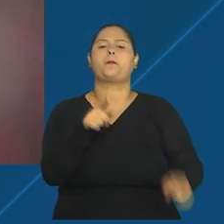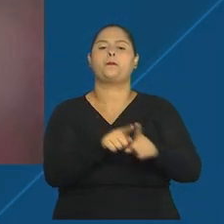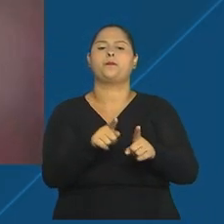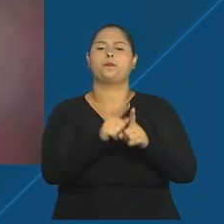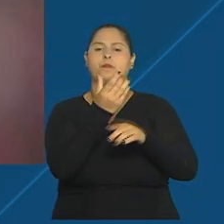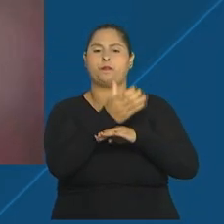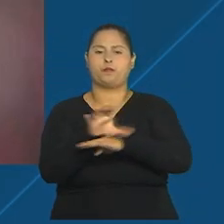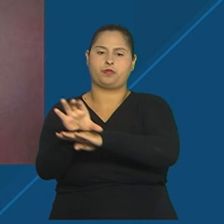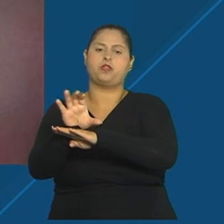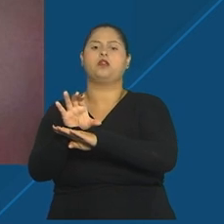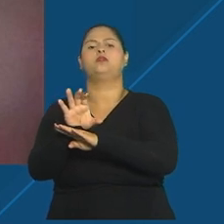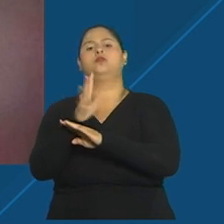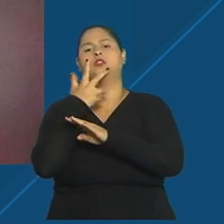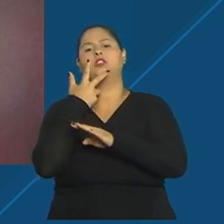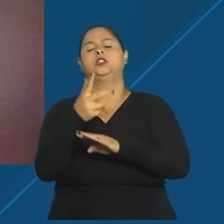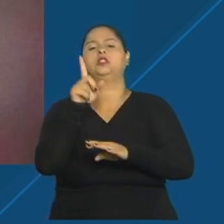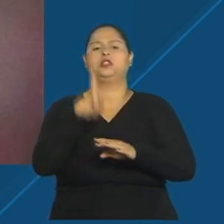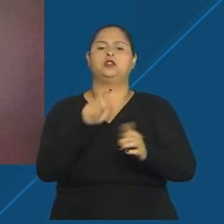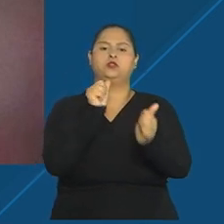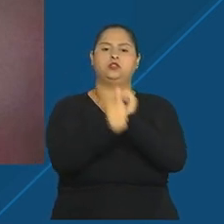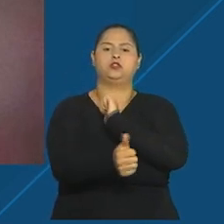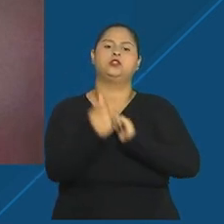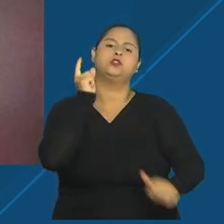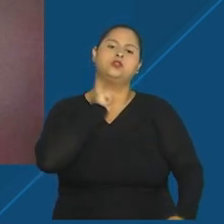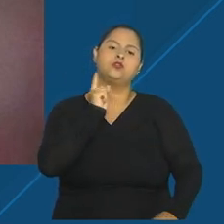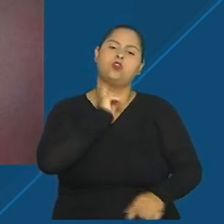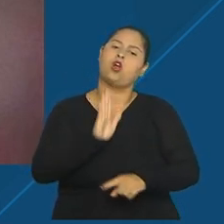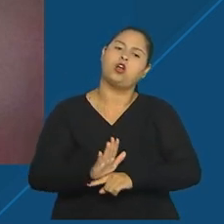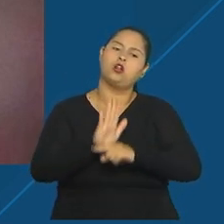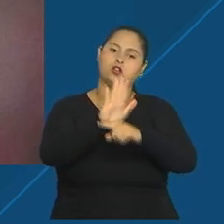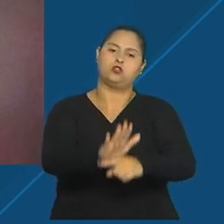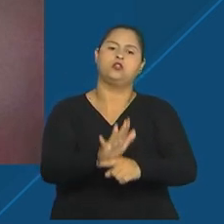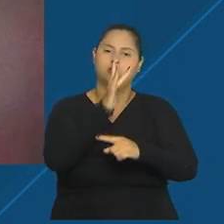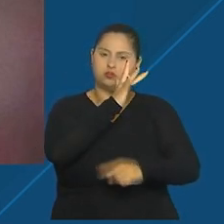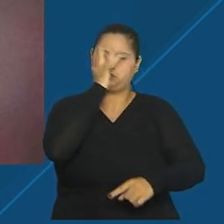registraram que o atleta do Flamengo prestou Socorro À Vítima após o acidente